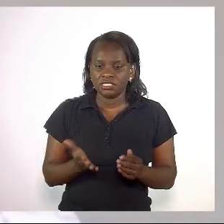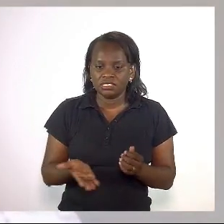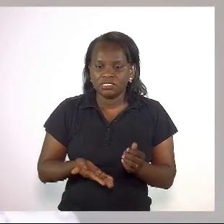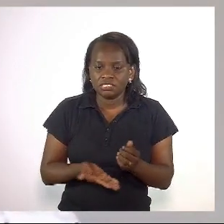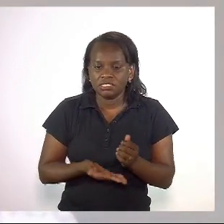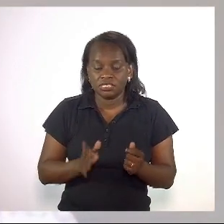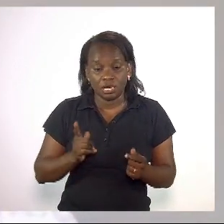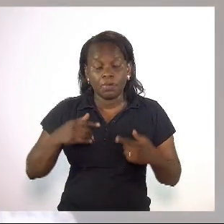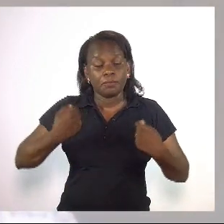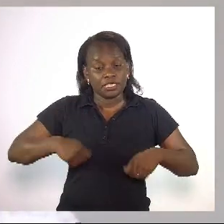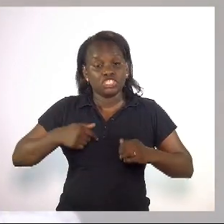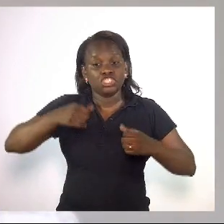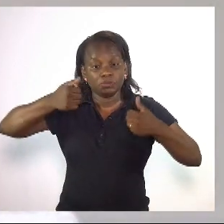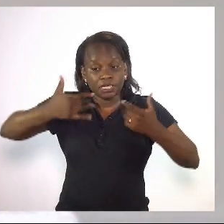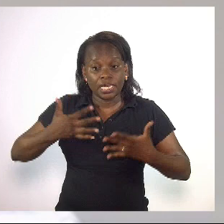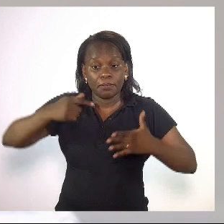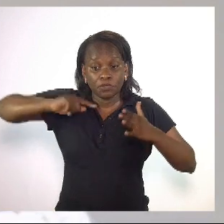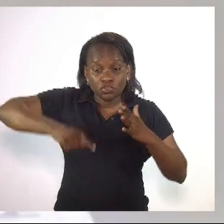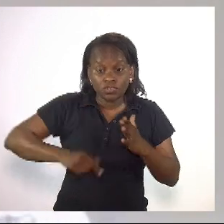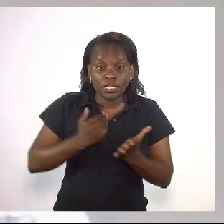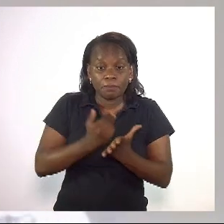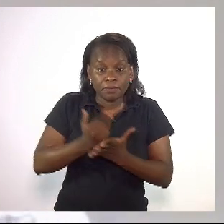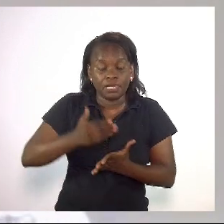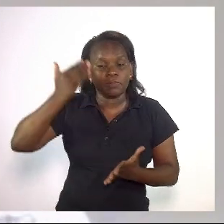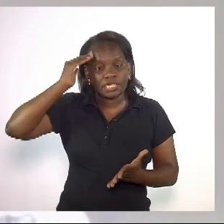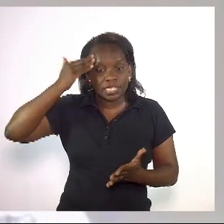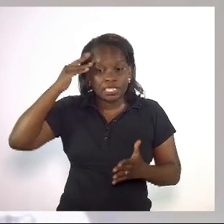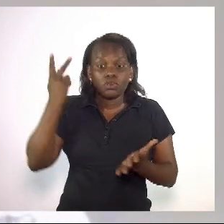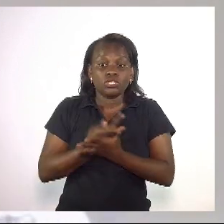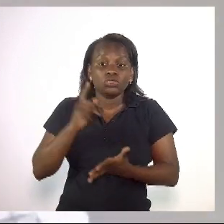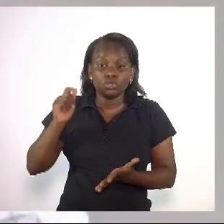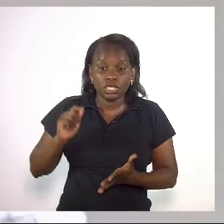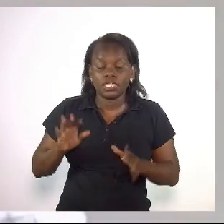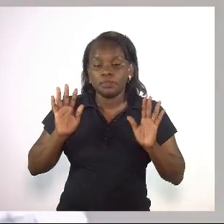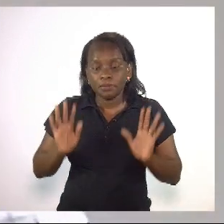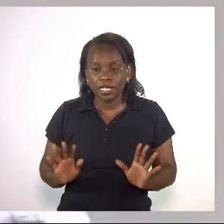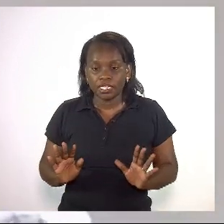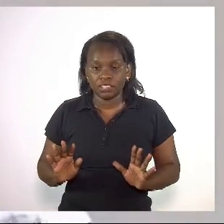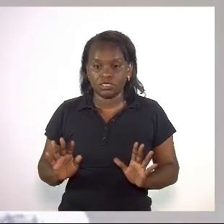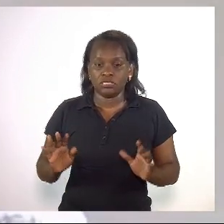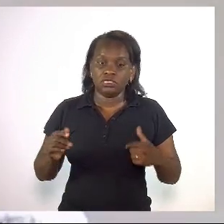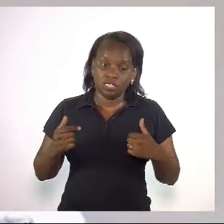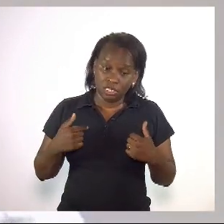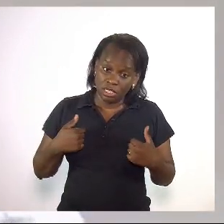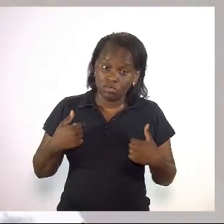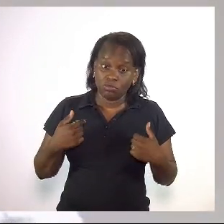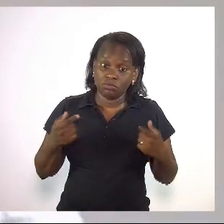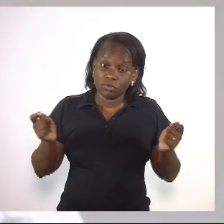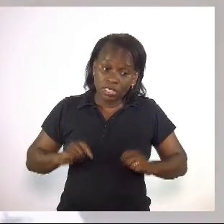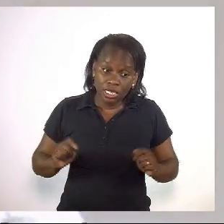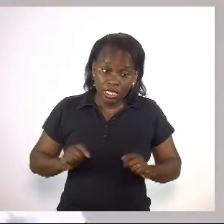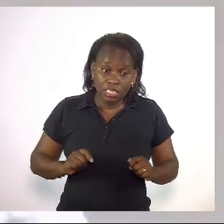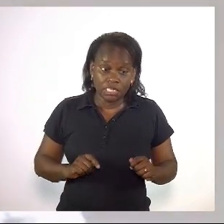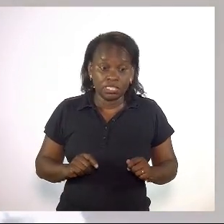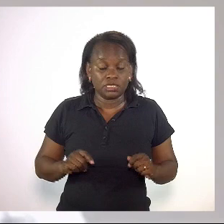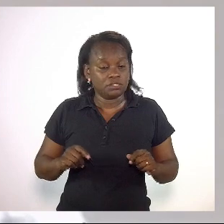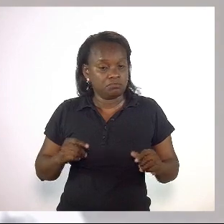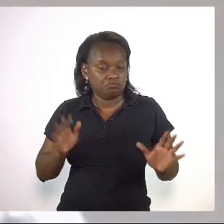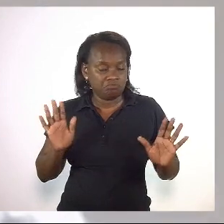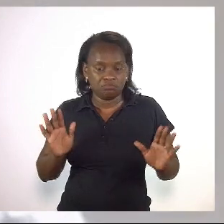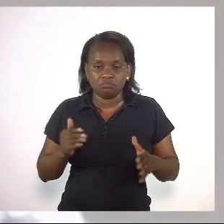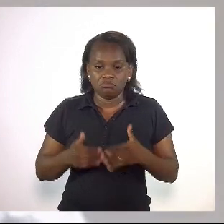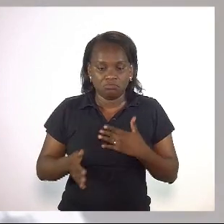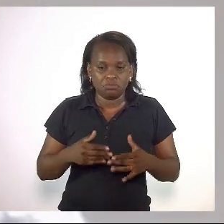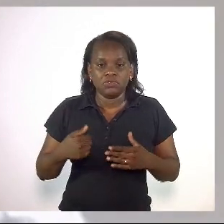nos aprofundarmos para entender o que, que aconteceu. Mas, de toda forma, se eu pudesse, e aí, de forma alguma,